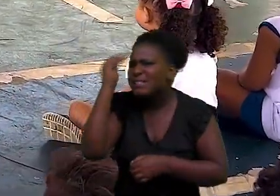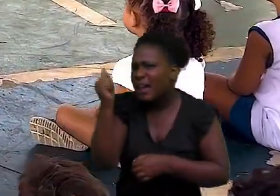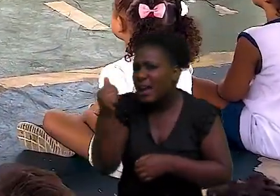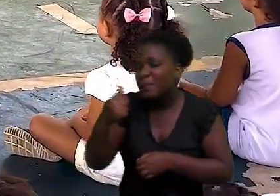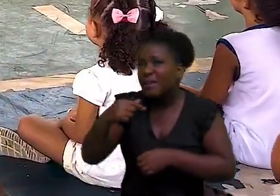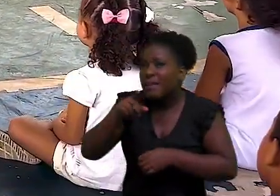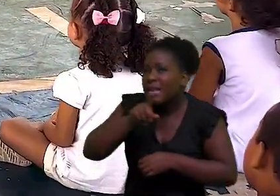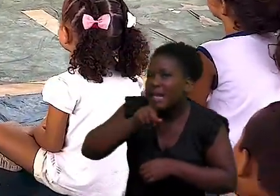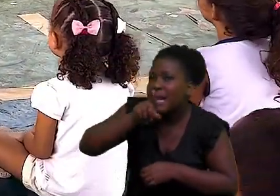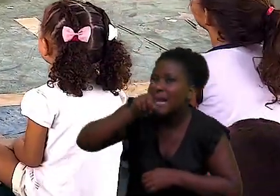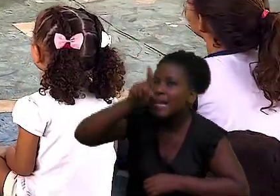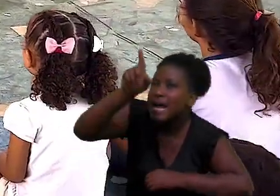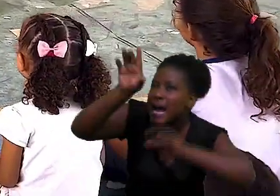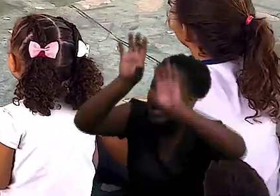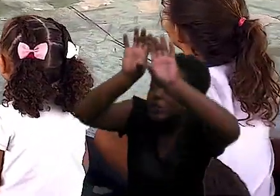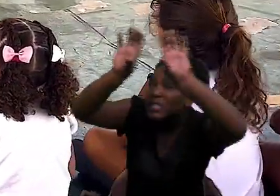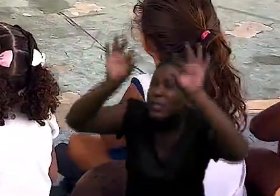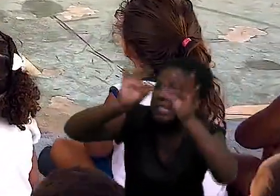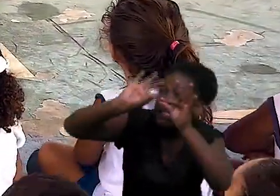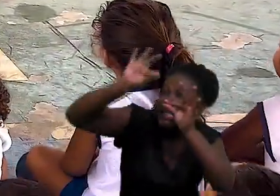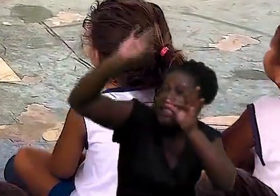do espaço?